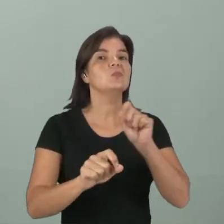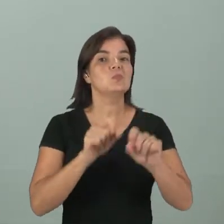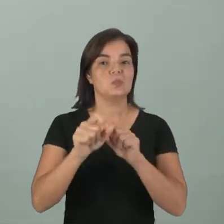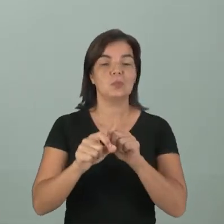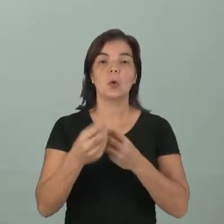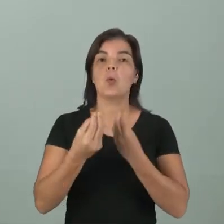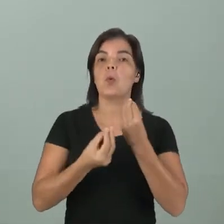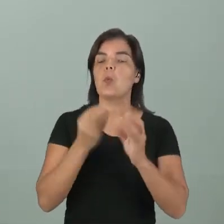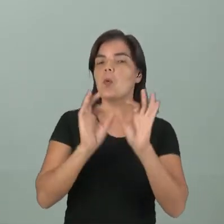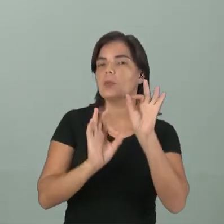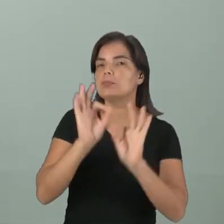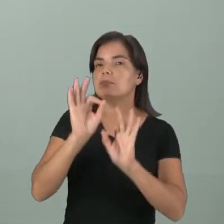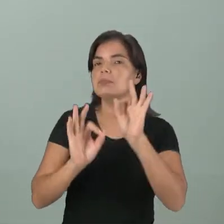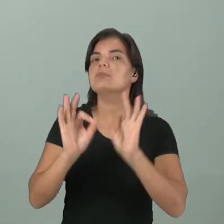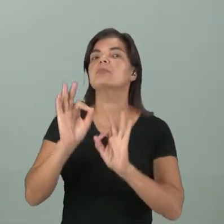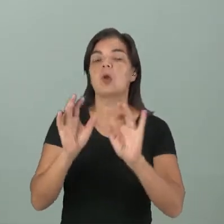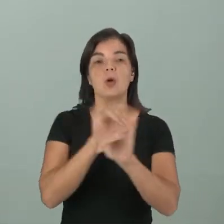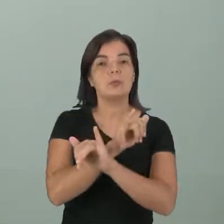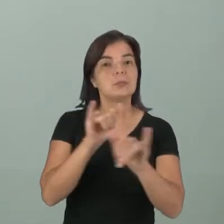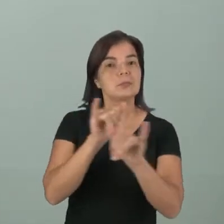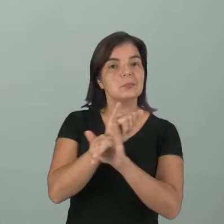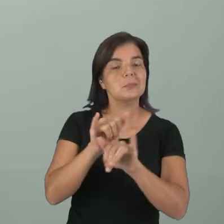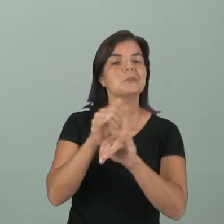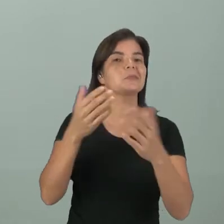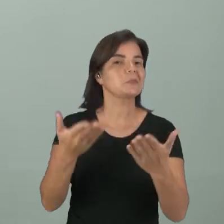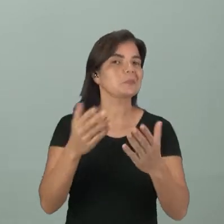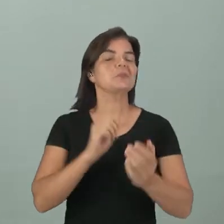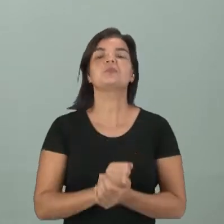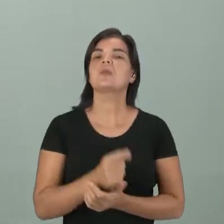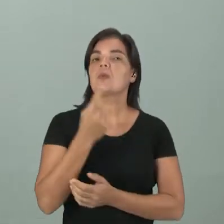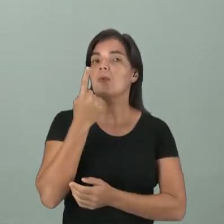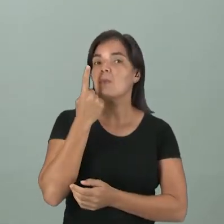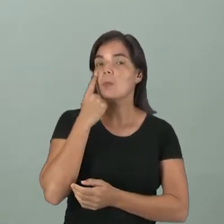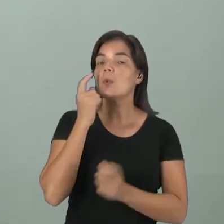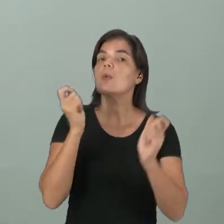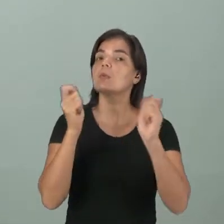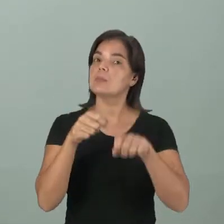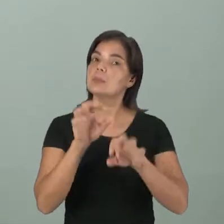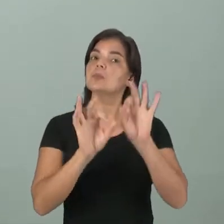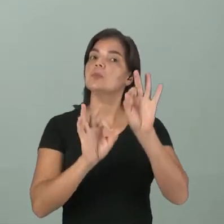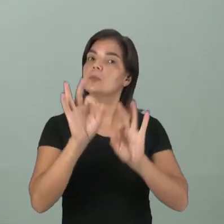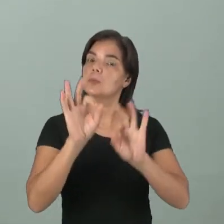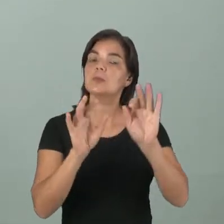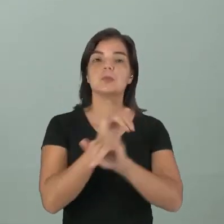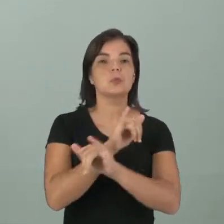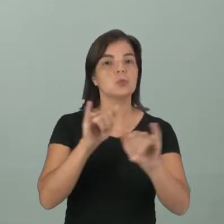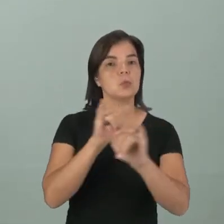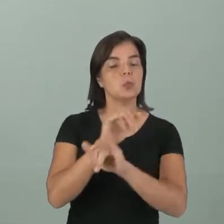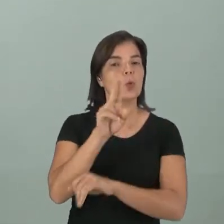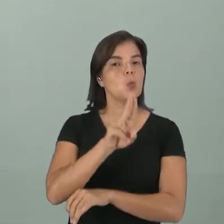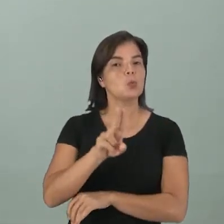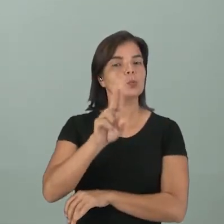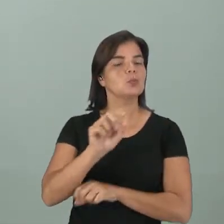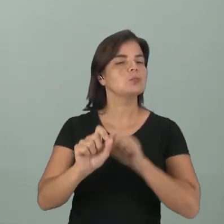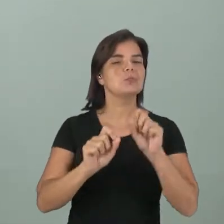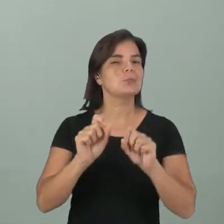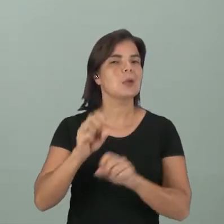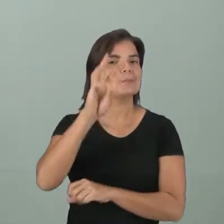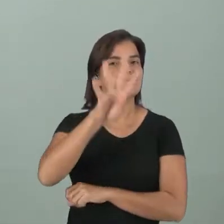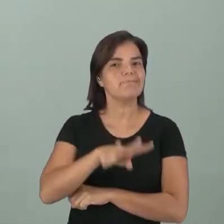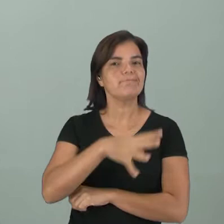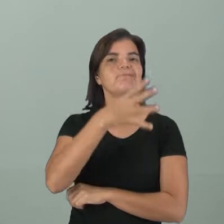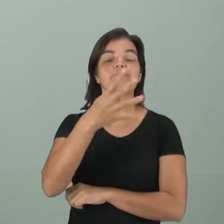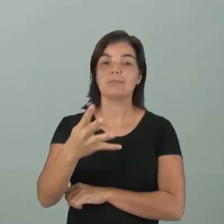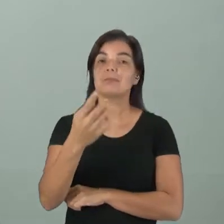sobre maneiras de organizar dados. Isso mesmo! E nós vimos que podemos organizar os dados fazendo uso de tabelas. Não foi